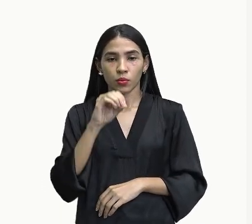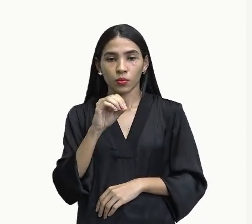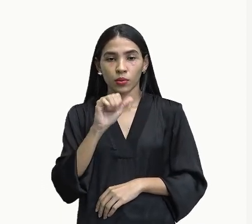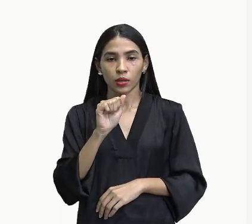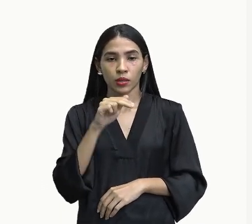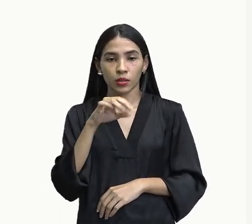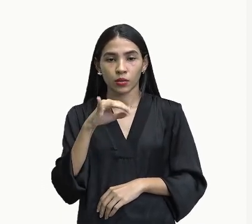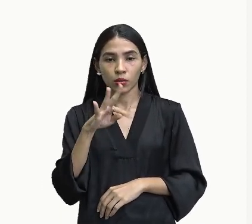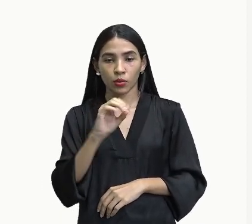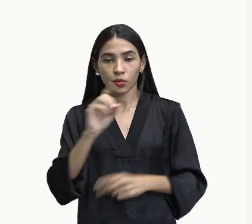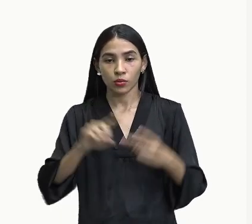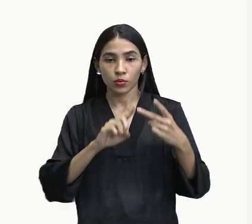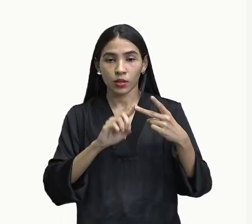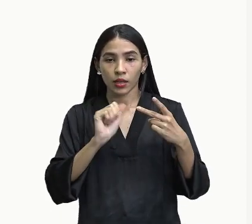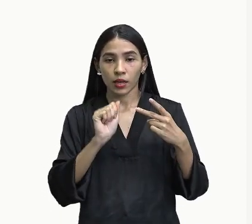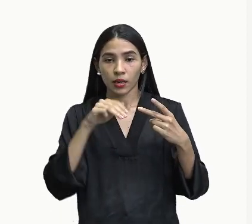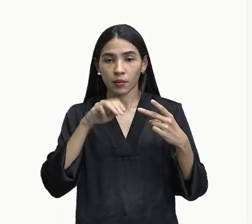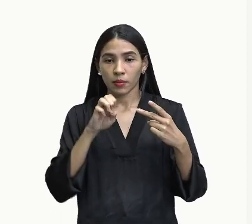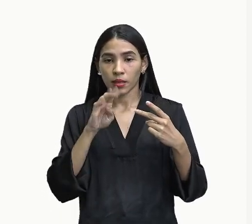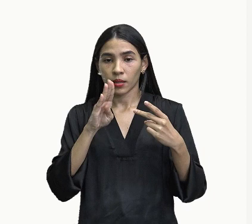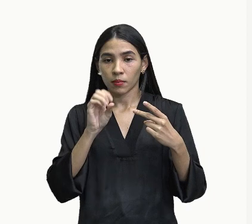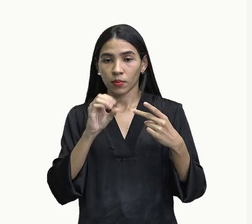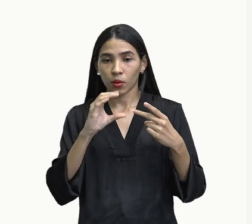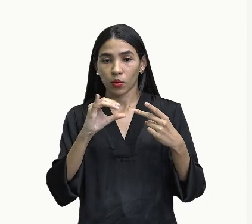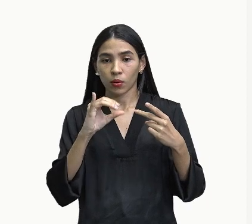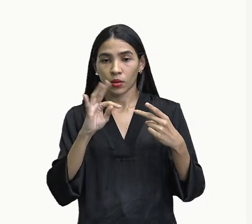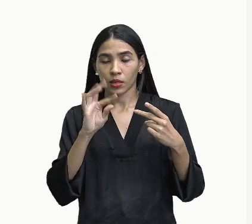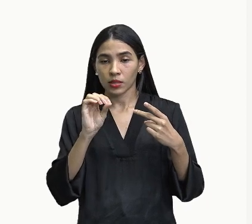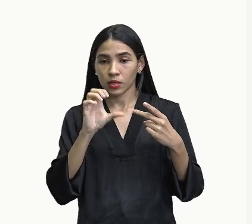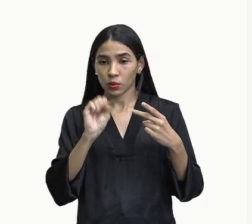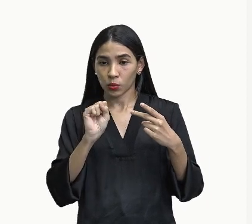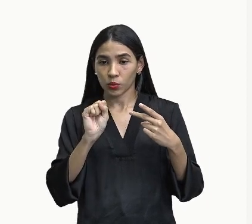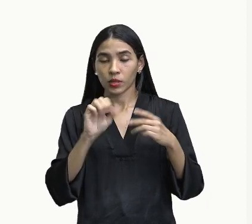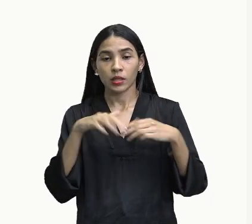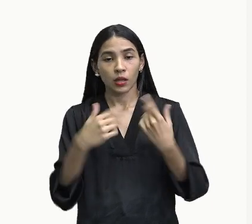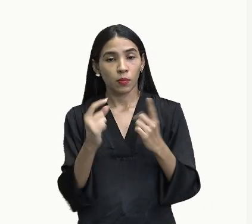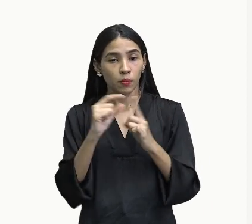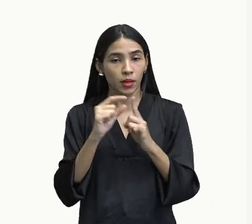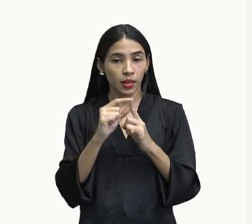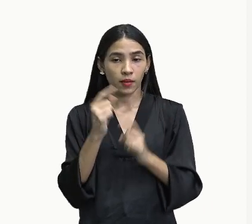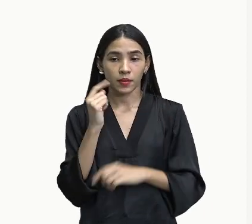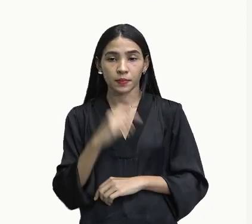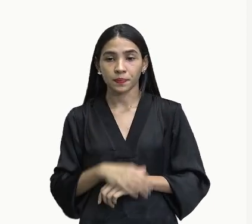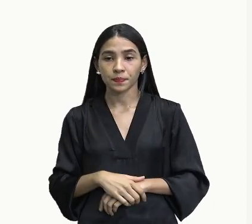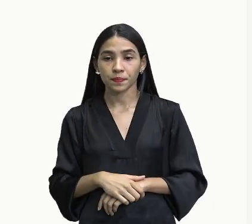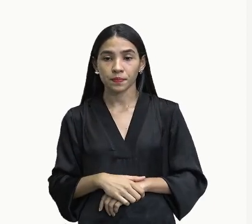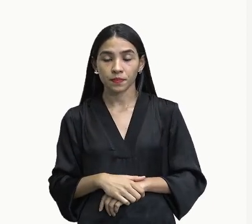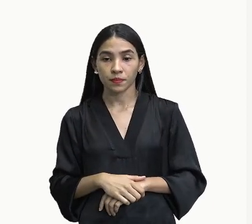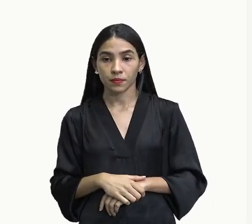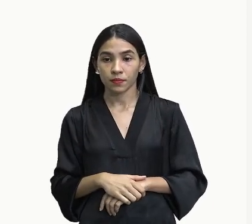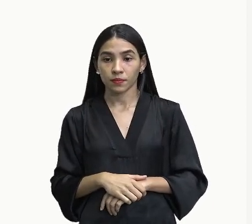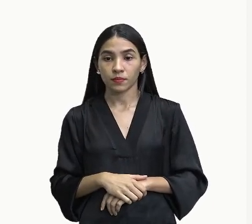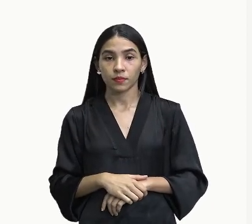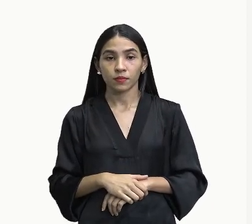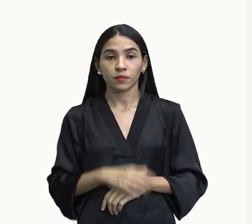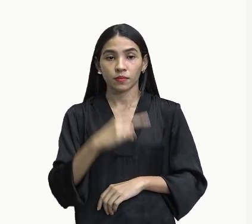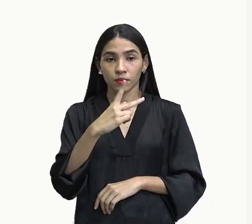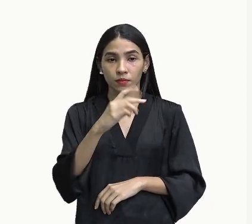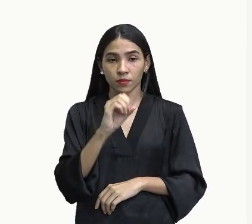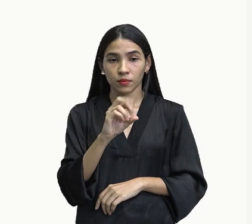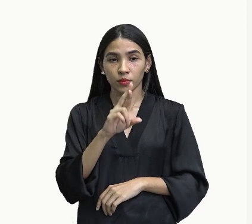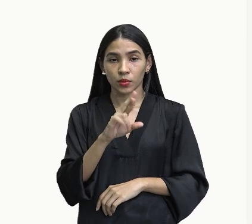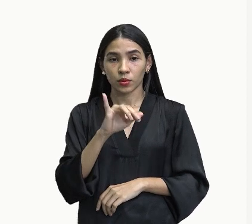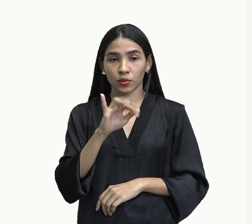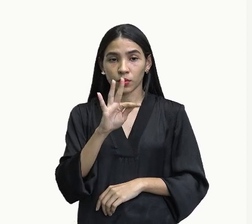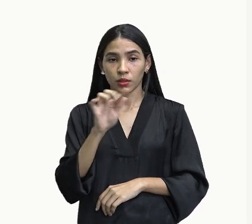e amebócitos. E como a própria palavra diz, poríferos lembra poros,